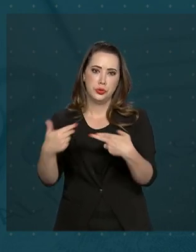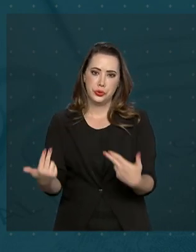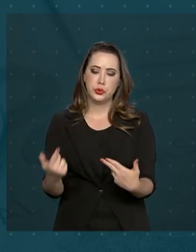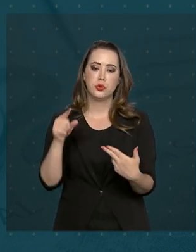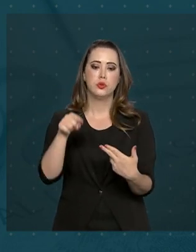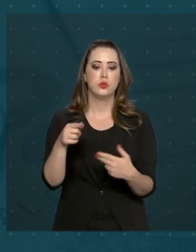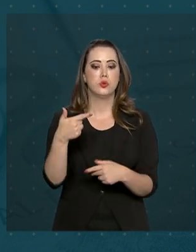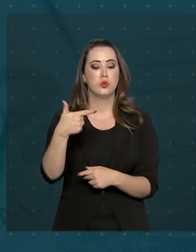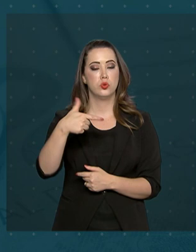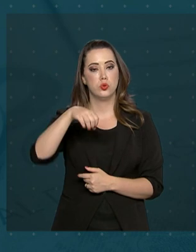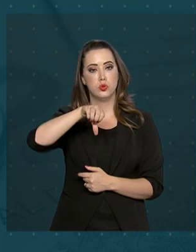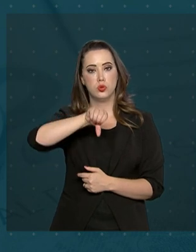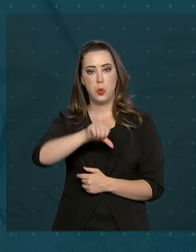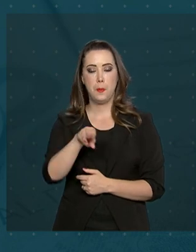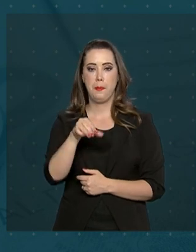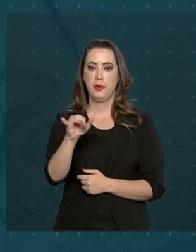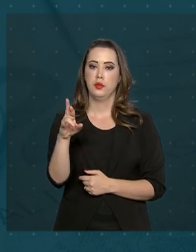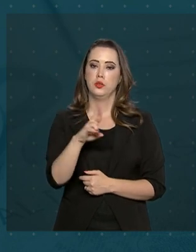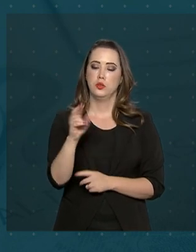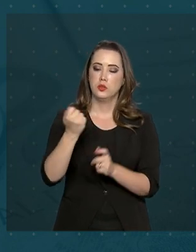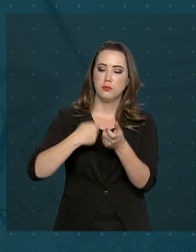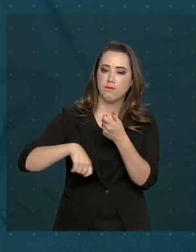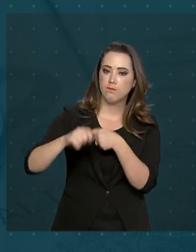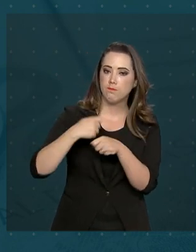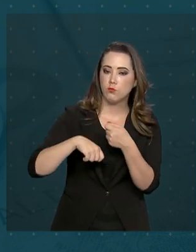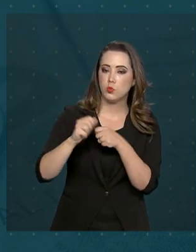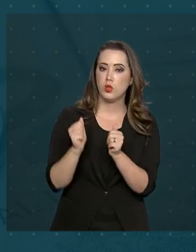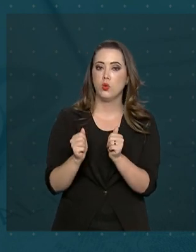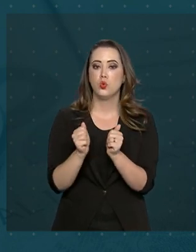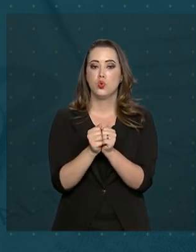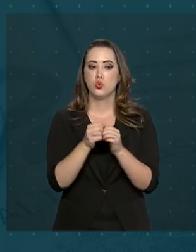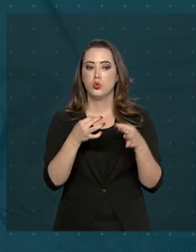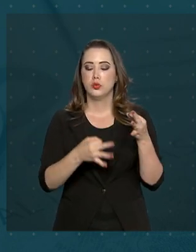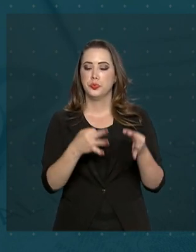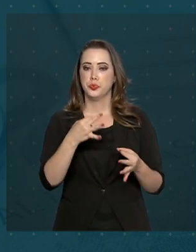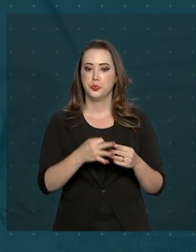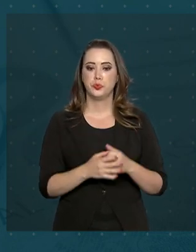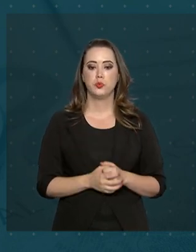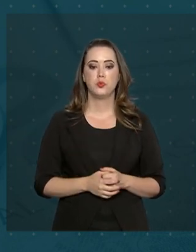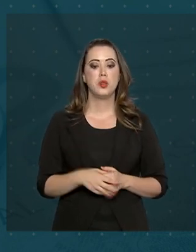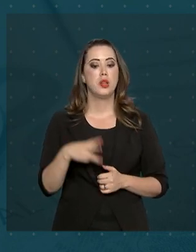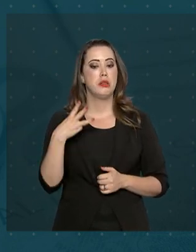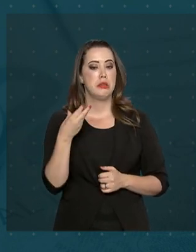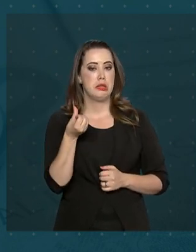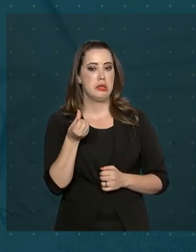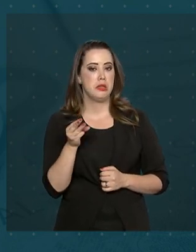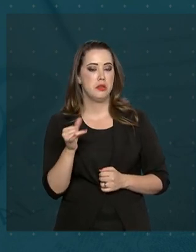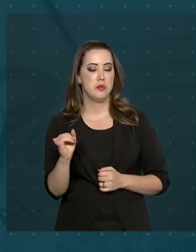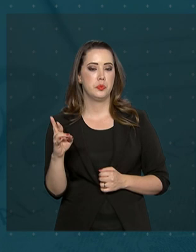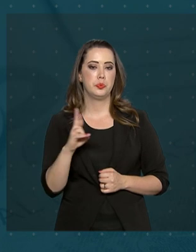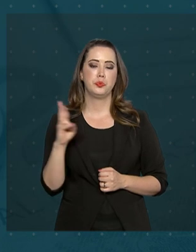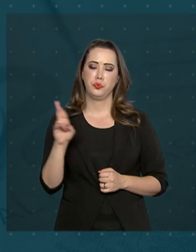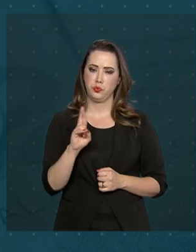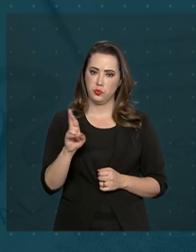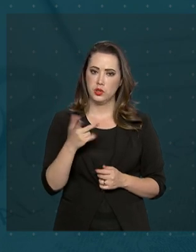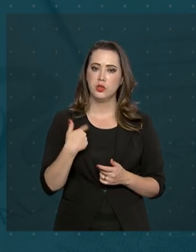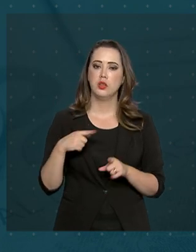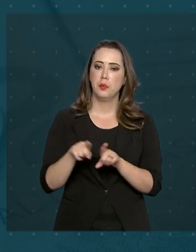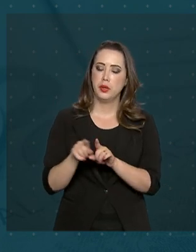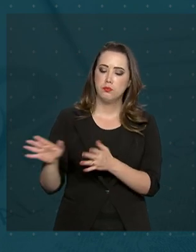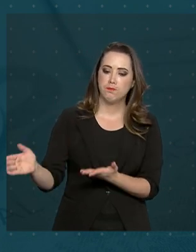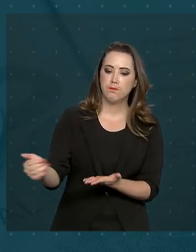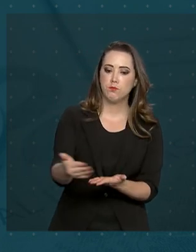219 bilhões foram economizados judicialmente 36 bilhões de reais foram arrecadados